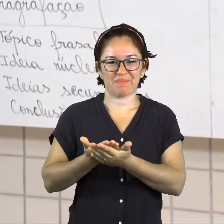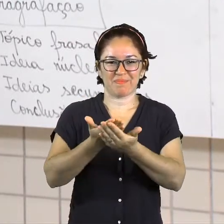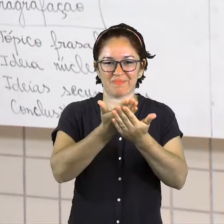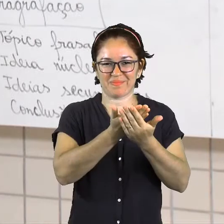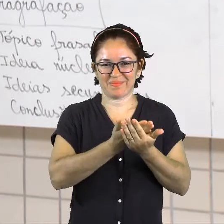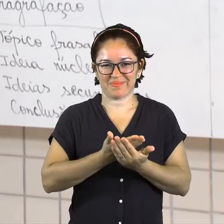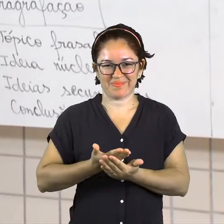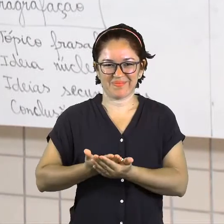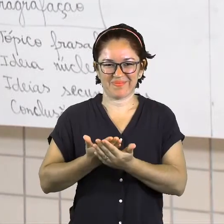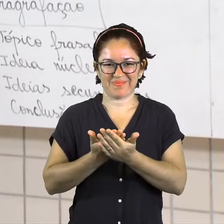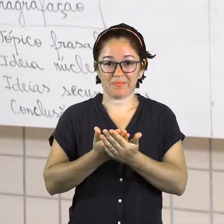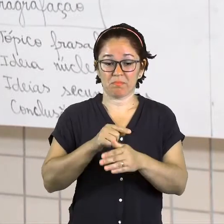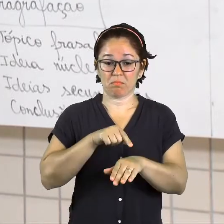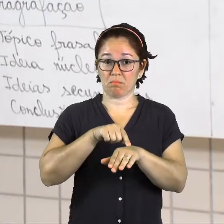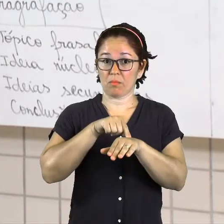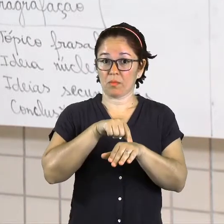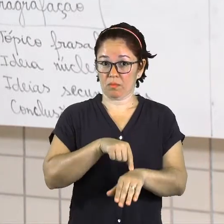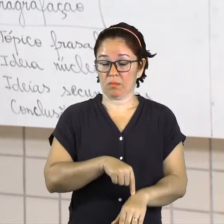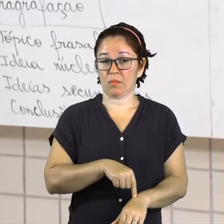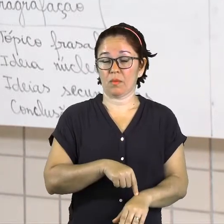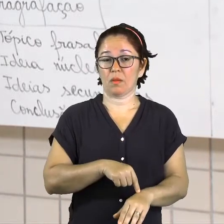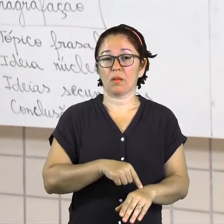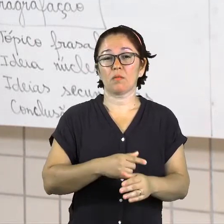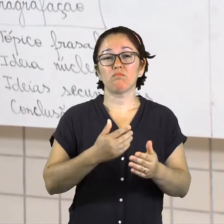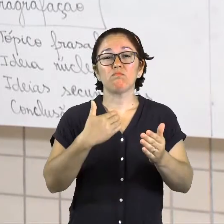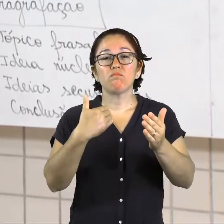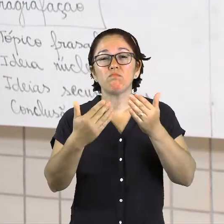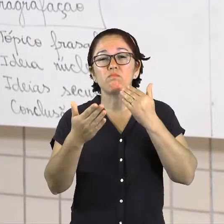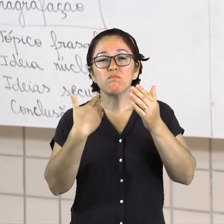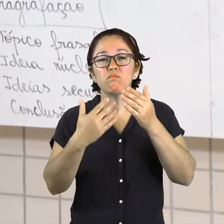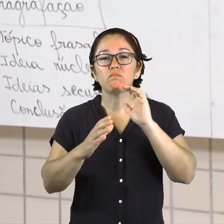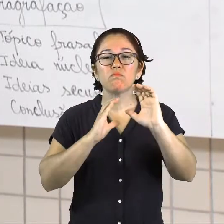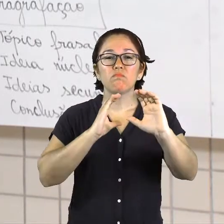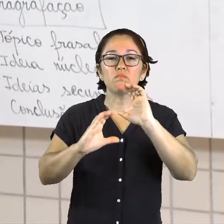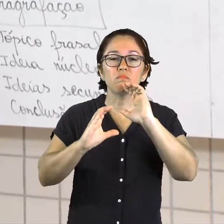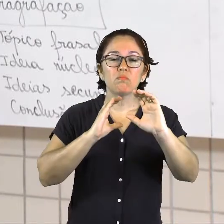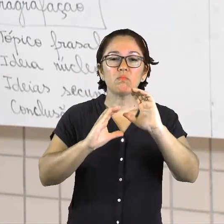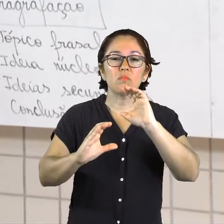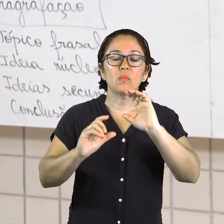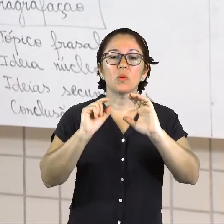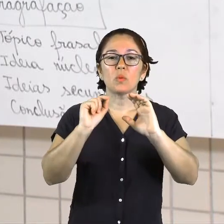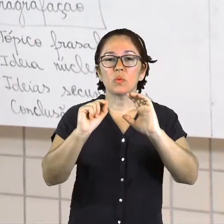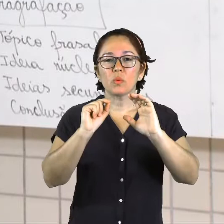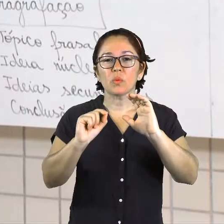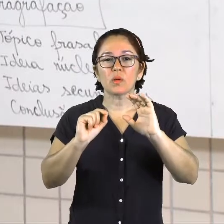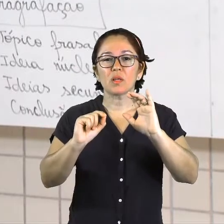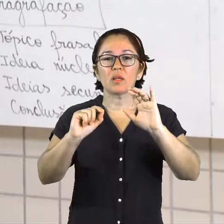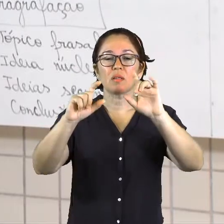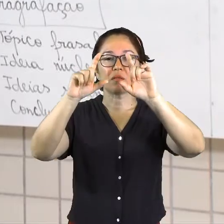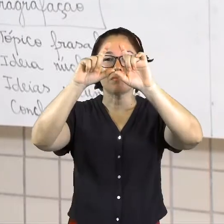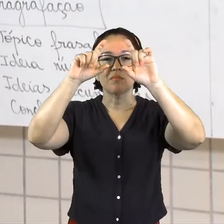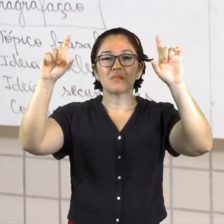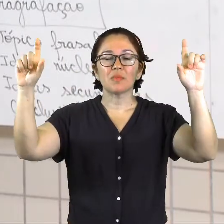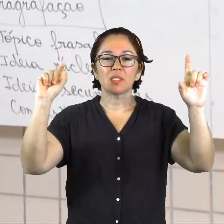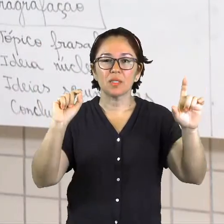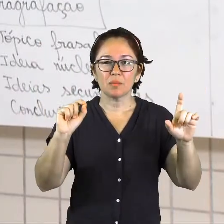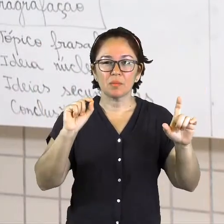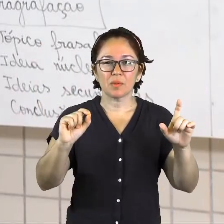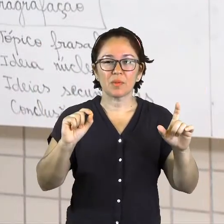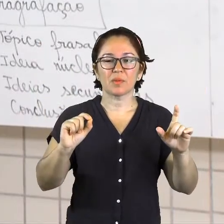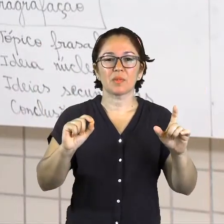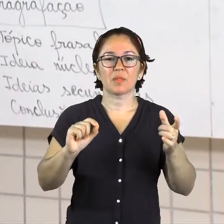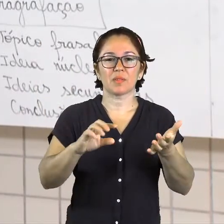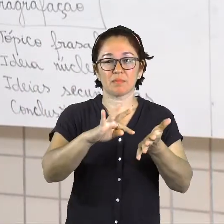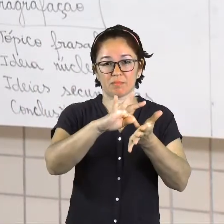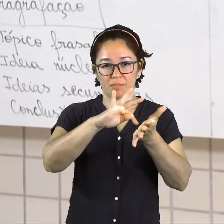e hoje nós vamos discutir, dialogar um pouquinho sobre as características de um gênero textual que está